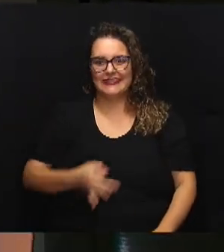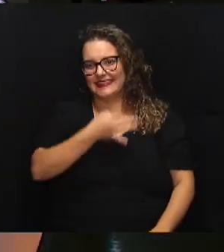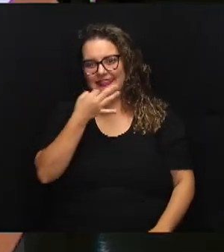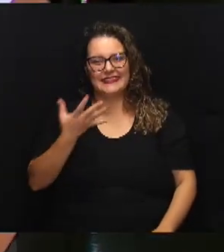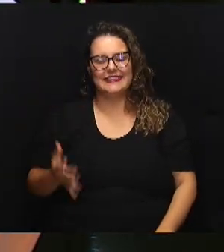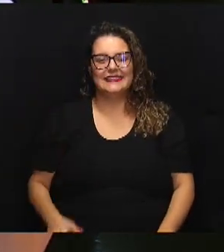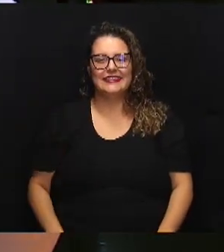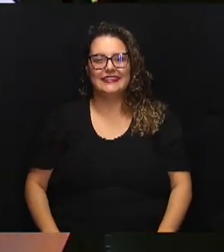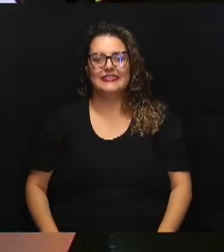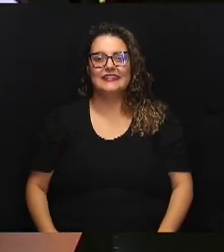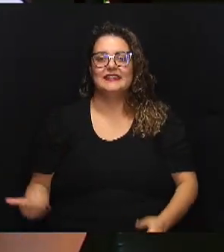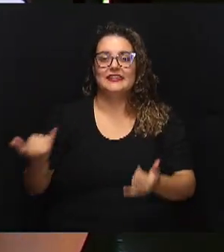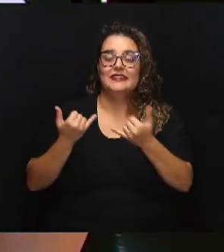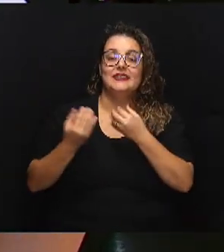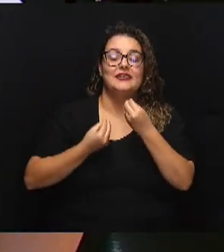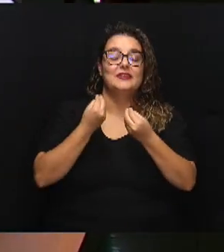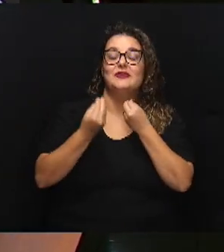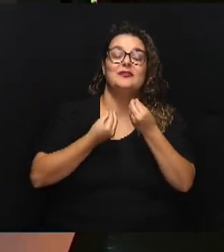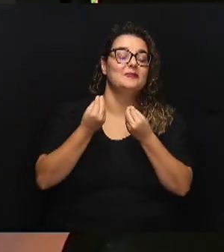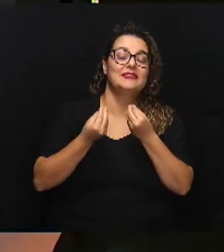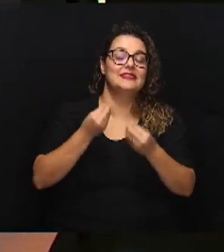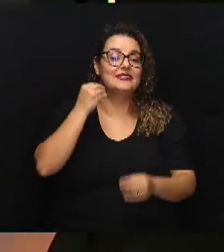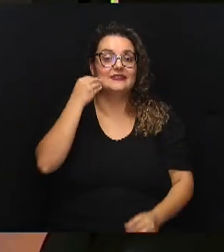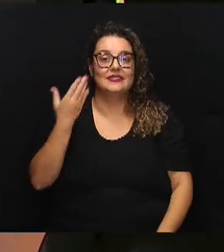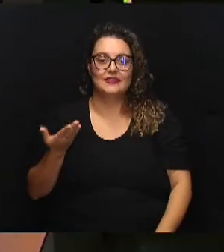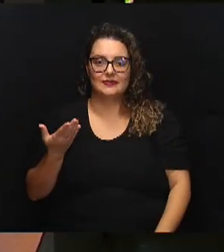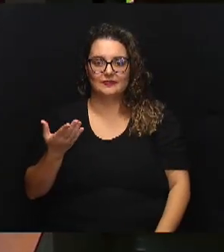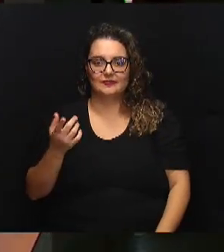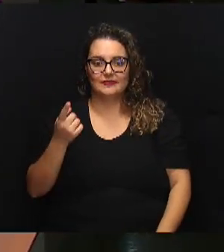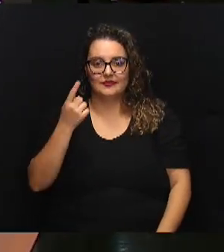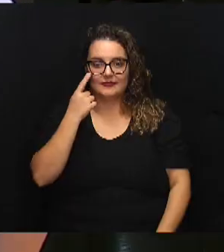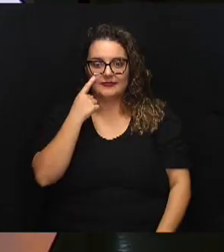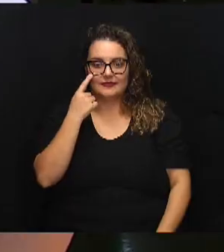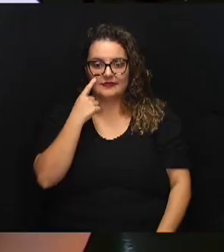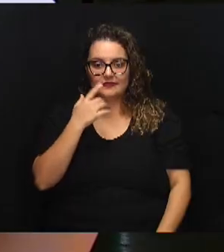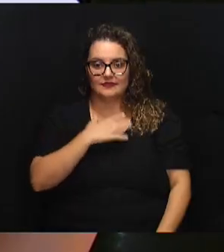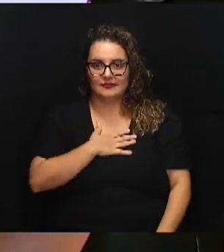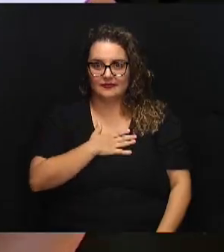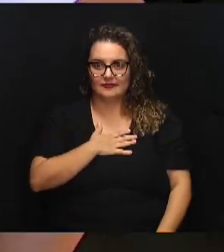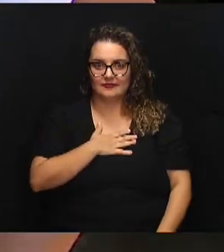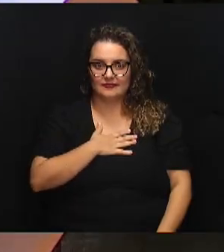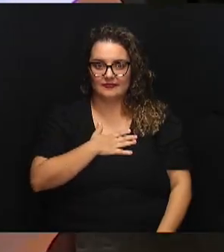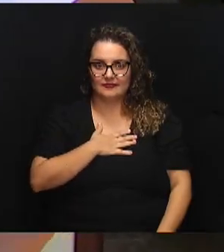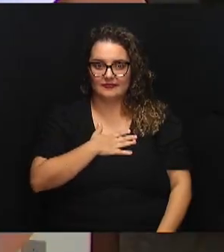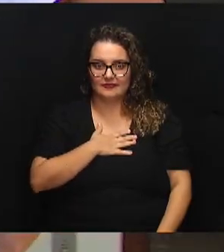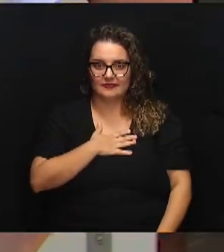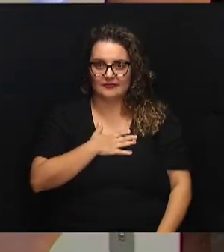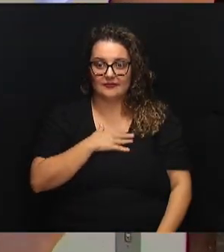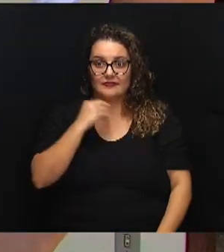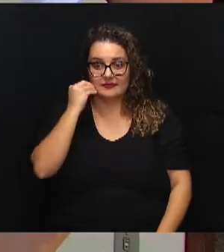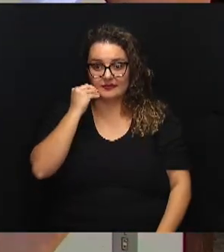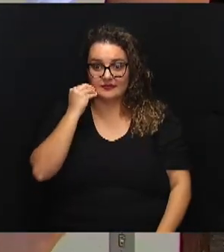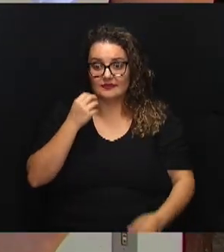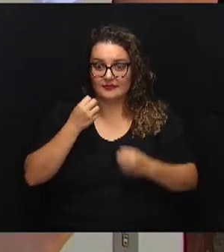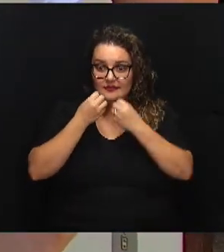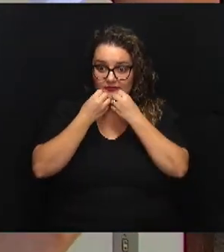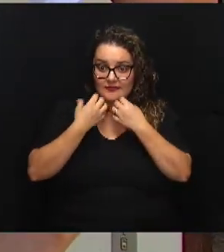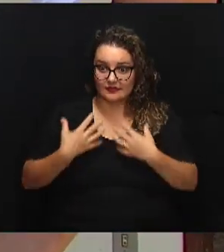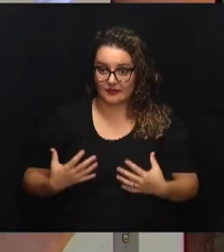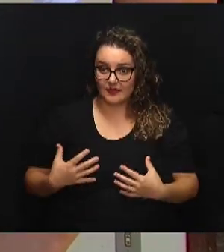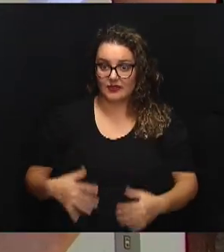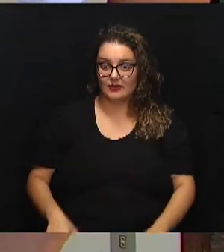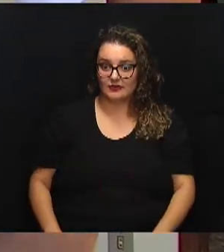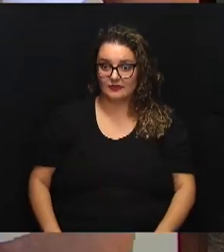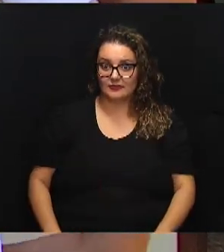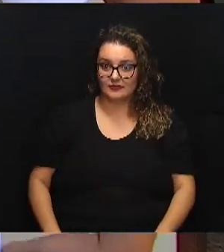pra gente, Leandro, como é que está sendo a sua experiência aqui? Olha, pra mim está sendo uma experiência muito boa, né?